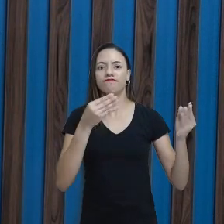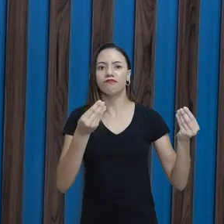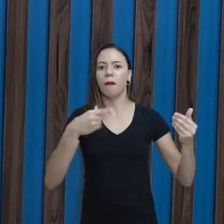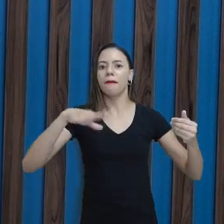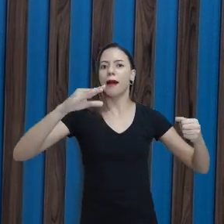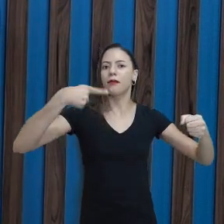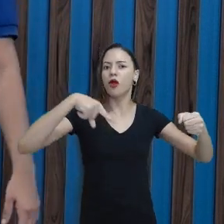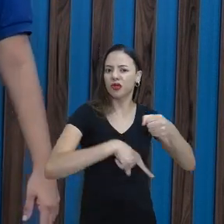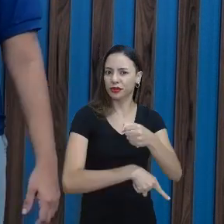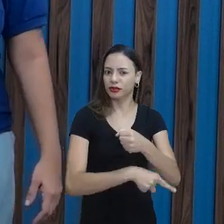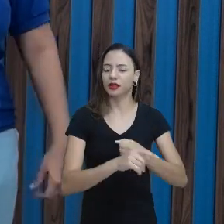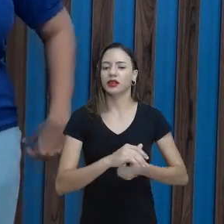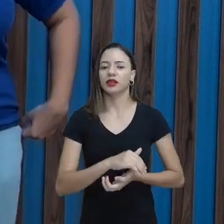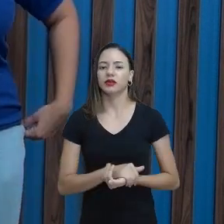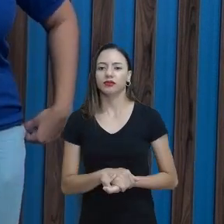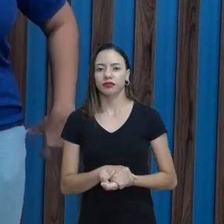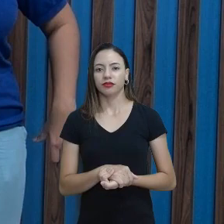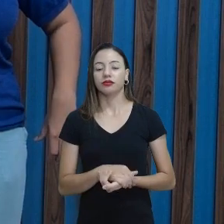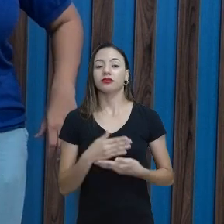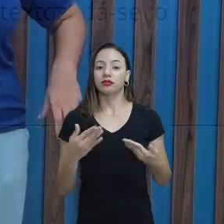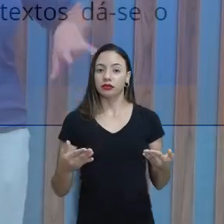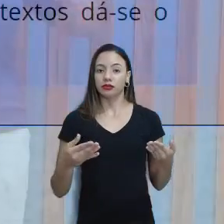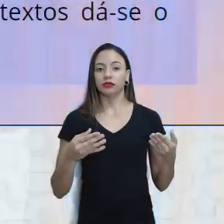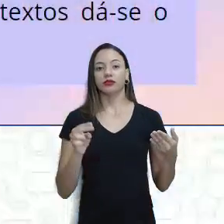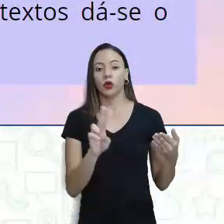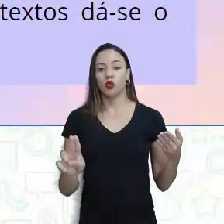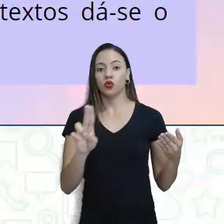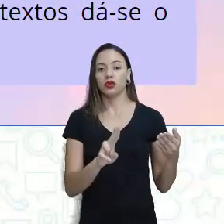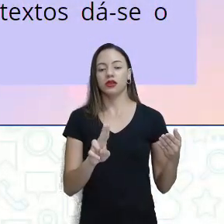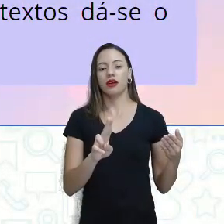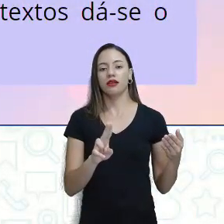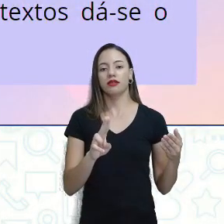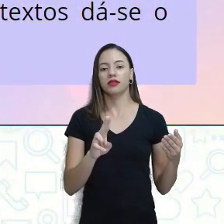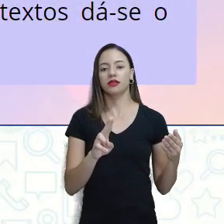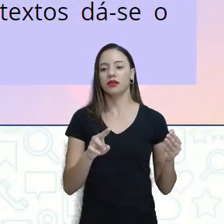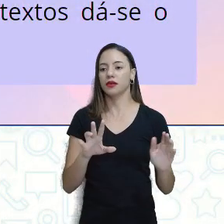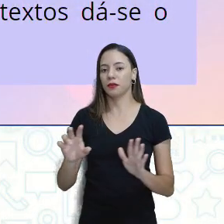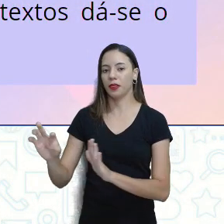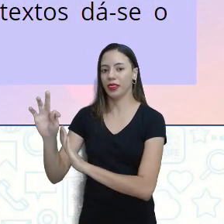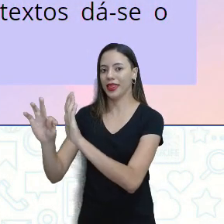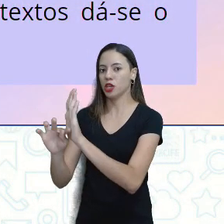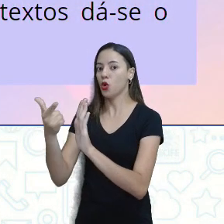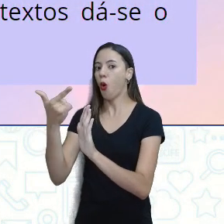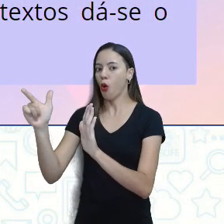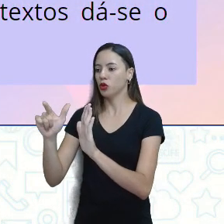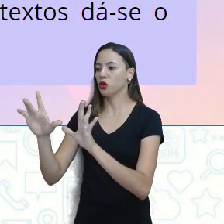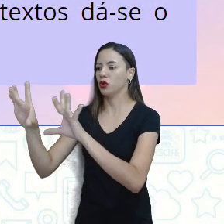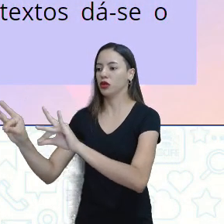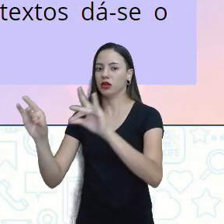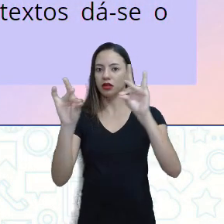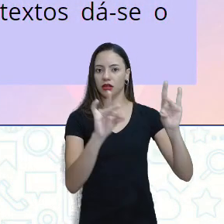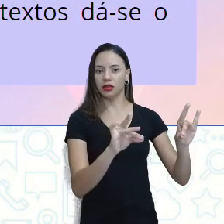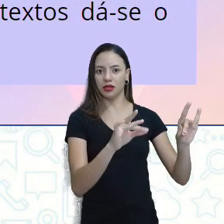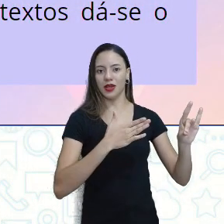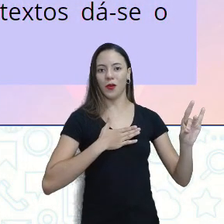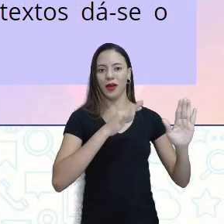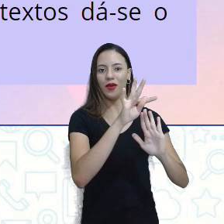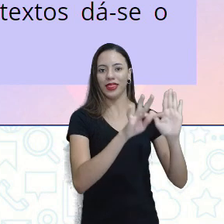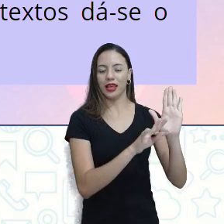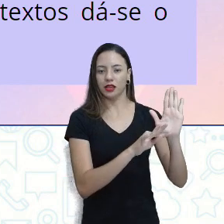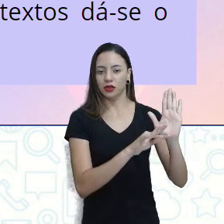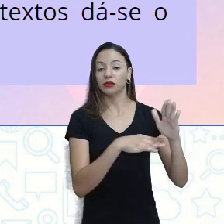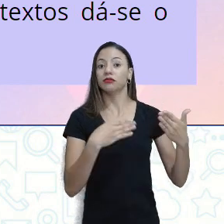Então, é parte de um texto alheio e a citação ela precisa ser